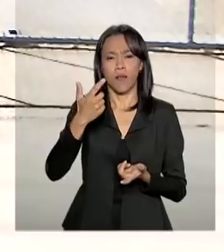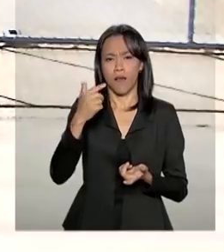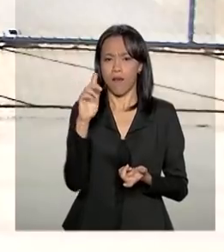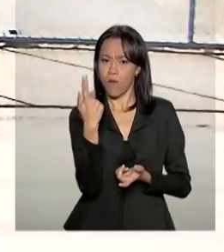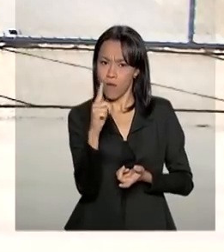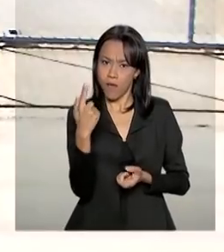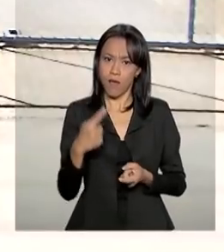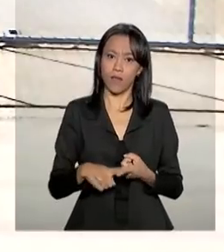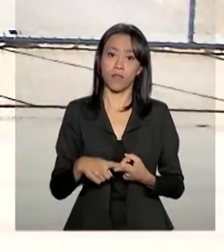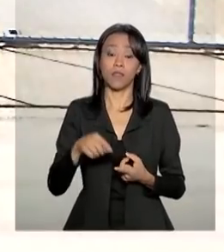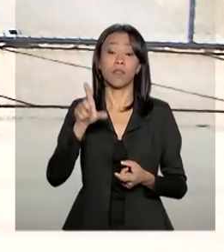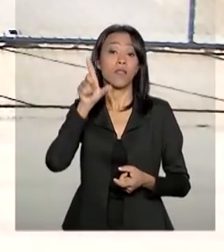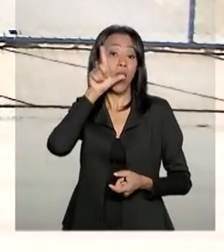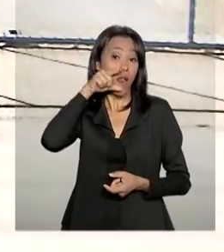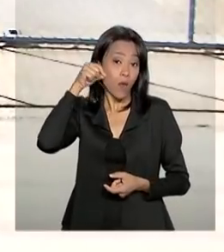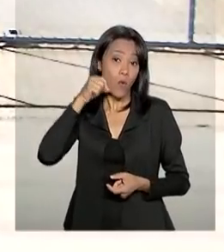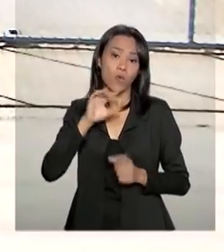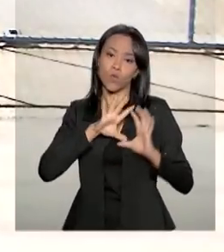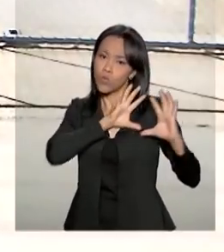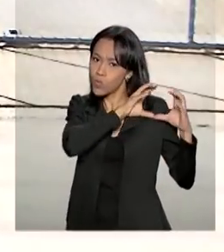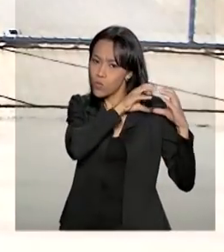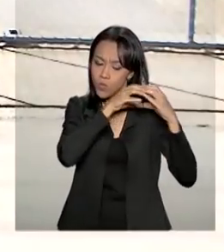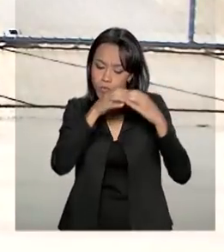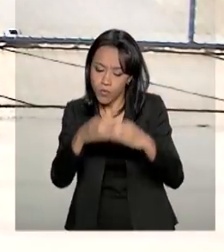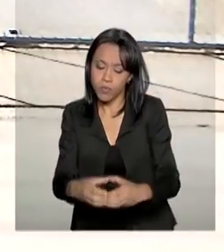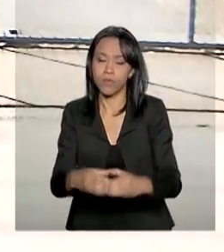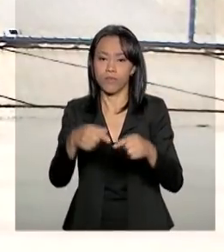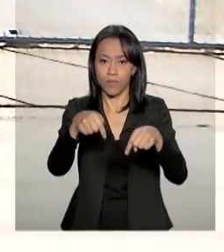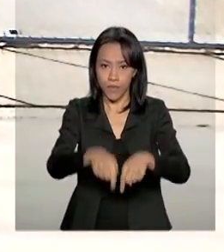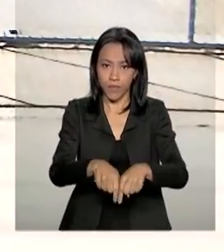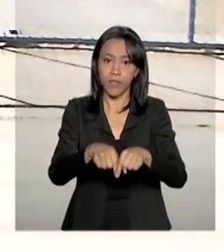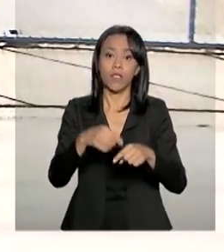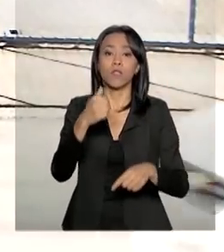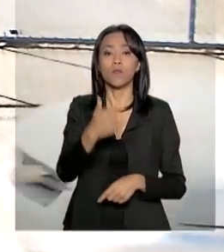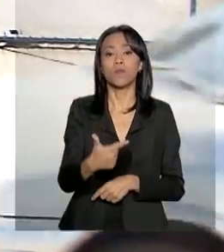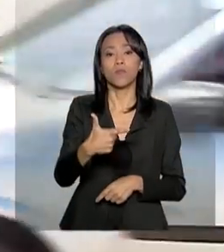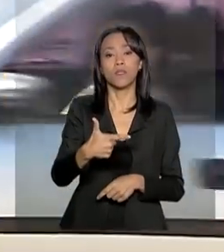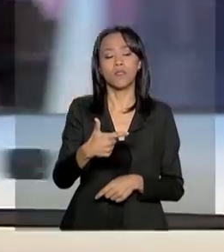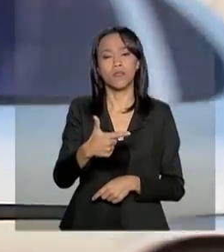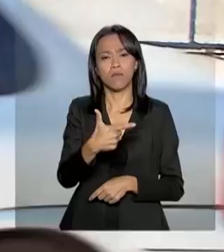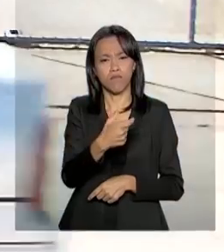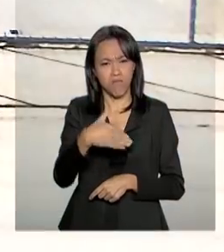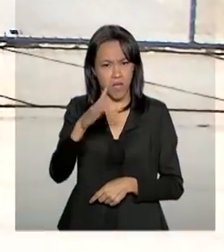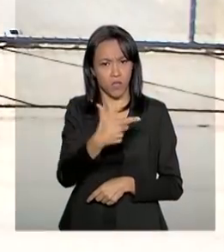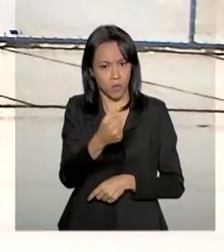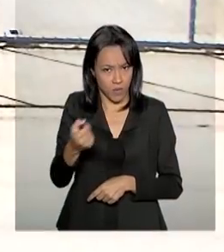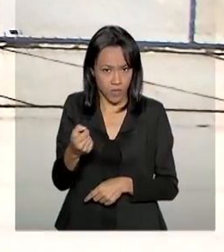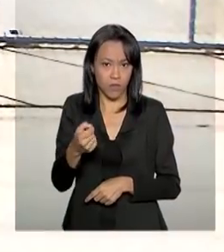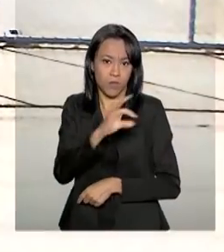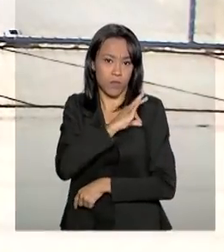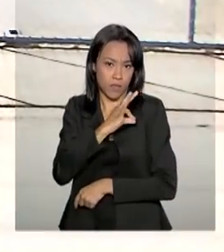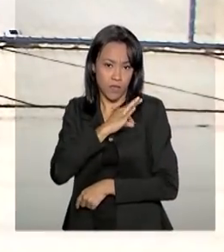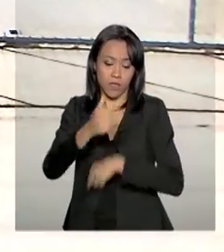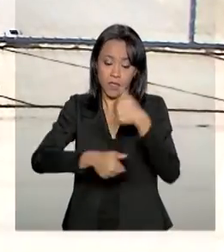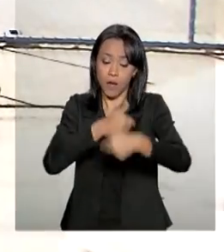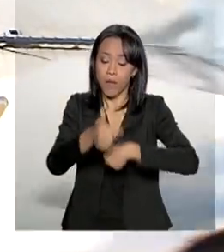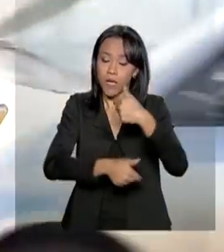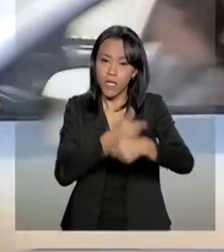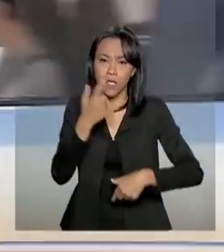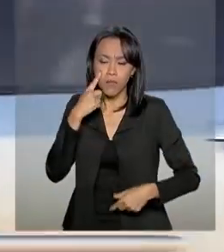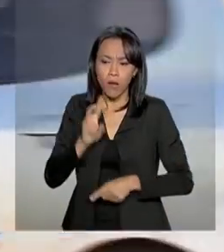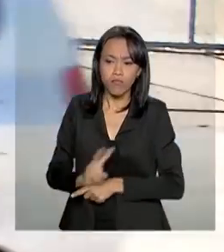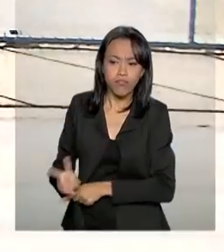Goiás. De acordo com a Polícia Militar, 250 policiais estão trabalhando aqui em Brumadinho, reforçando o